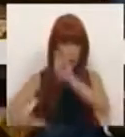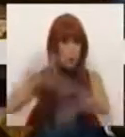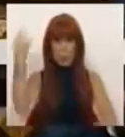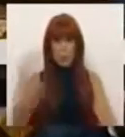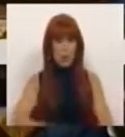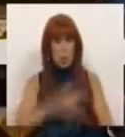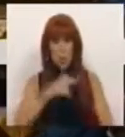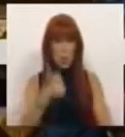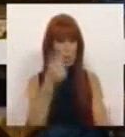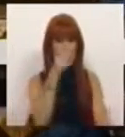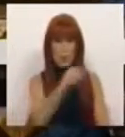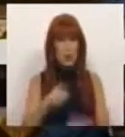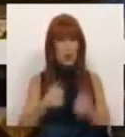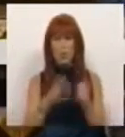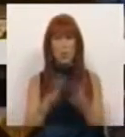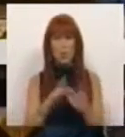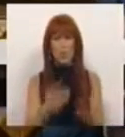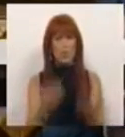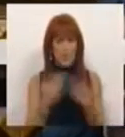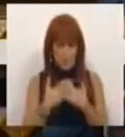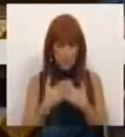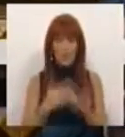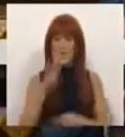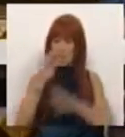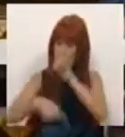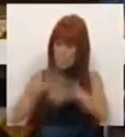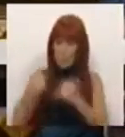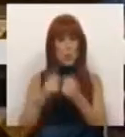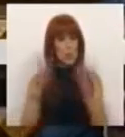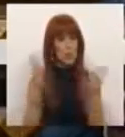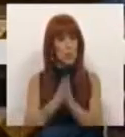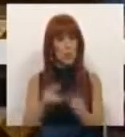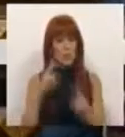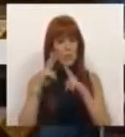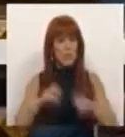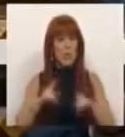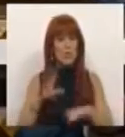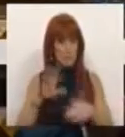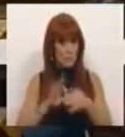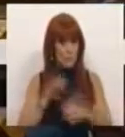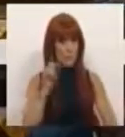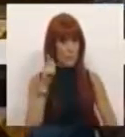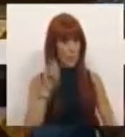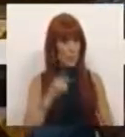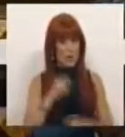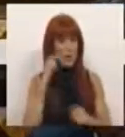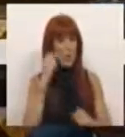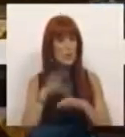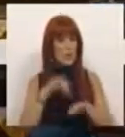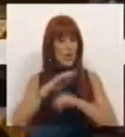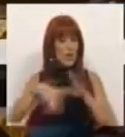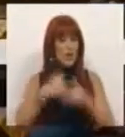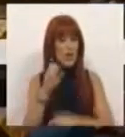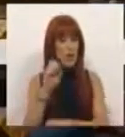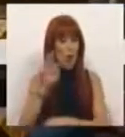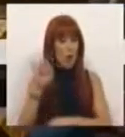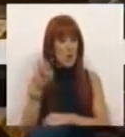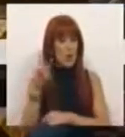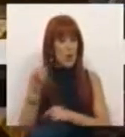do escândalo do BES e tudo o que aquilo acarretou, se depois de tudo aquilo que foi apurado em relação ao BES e aos procedimentos que envolviam